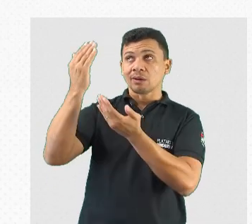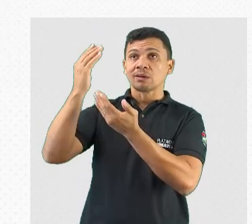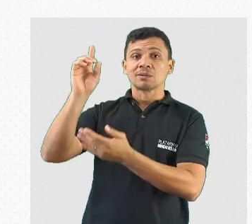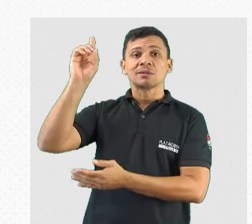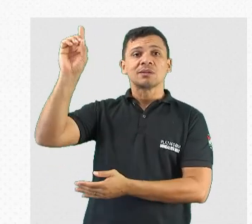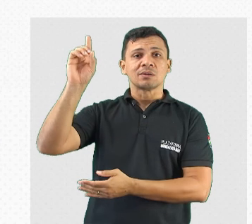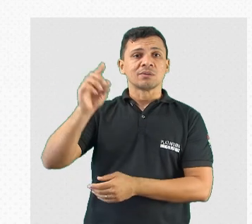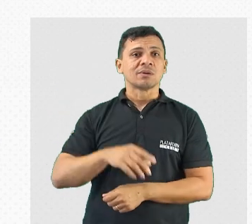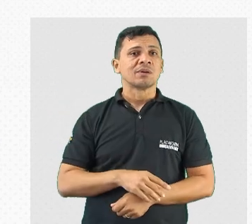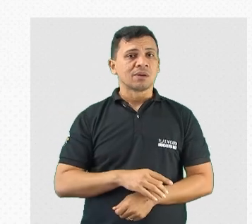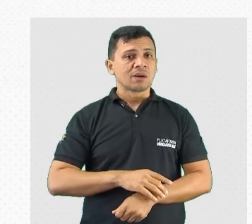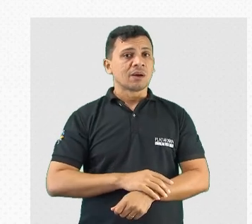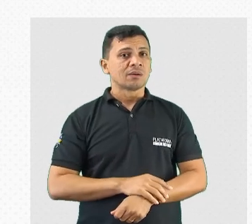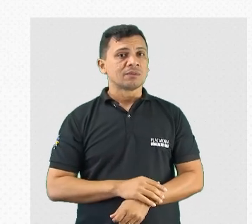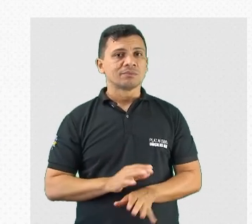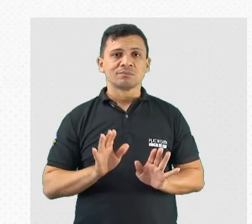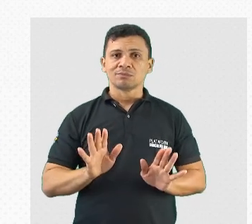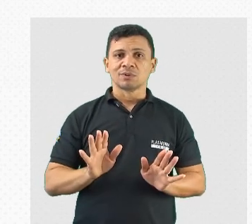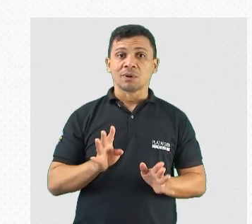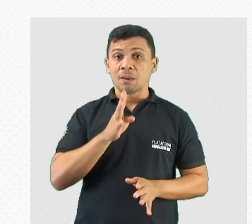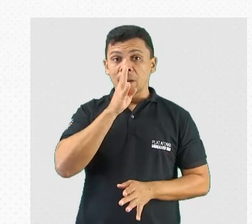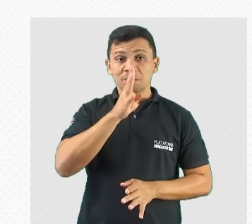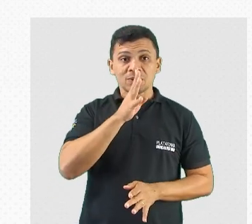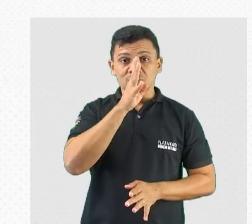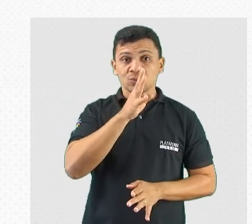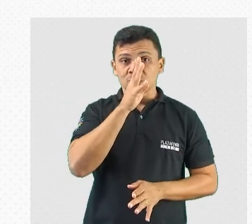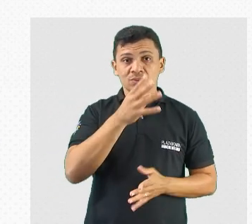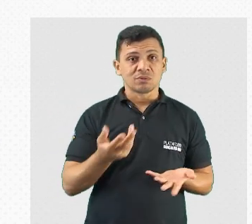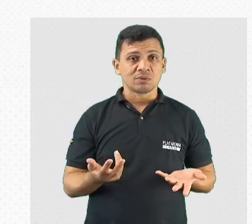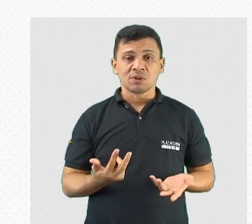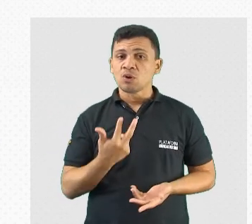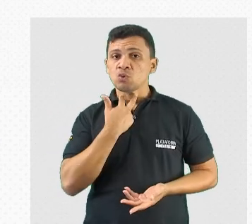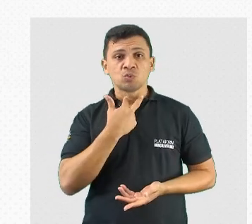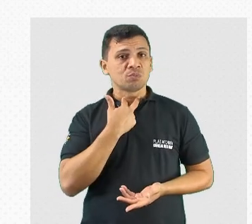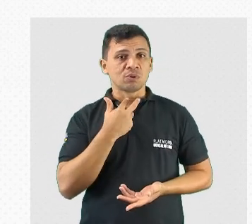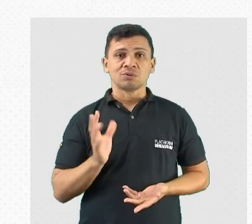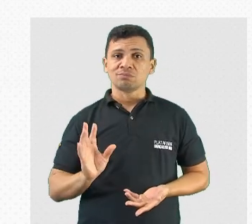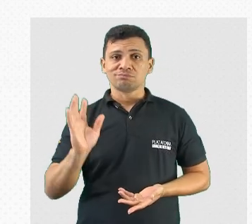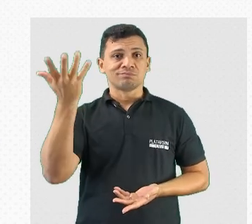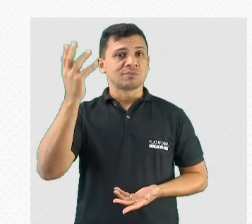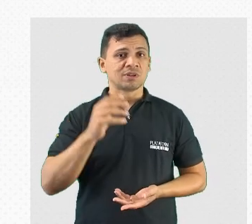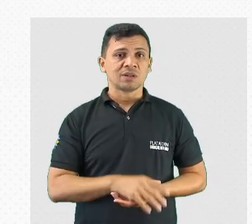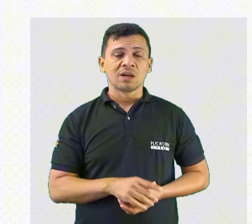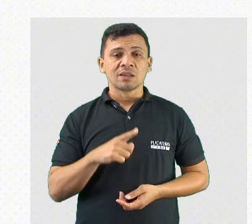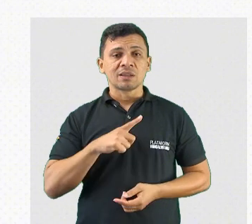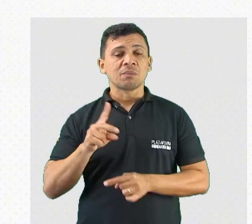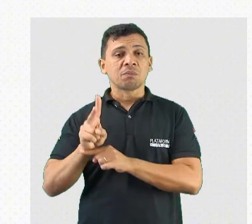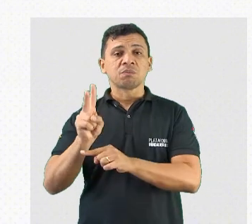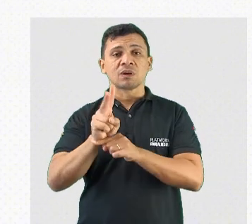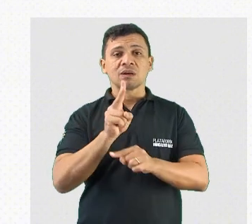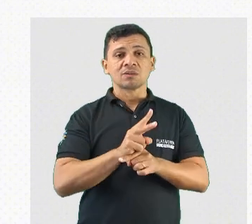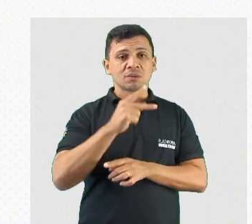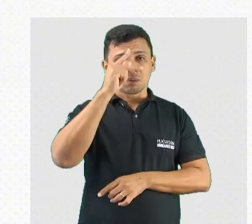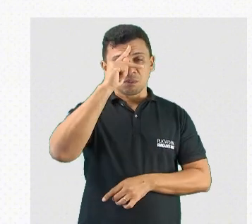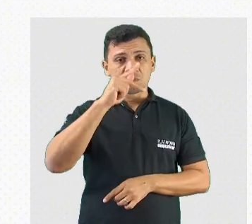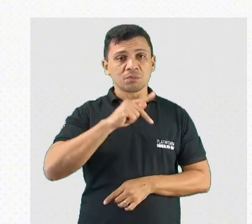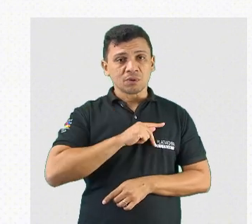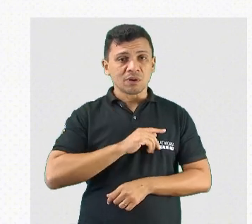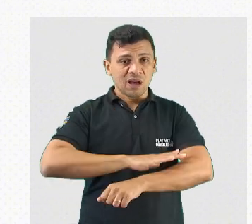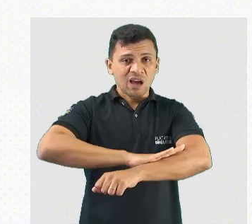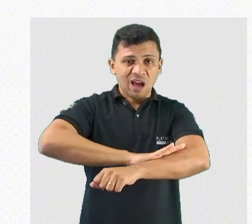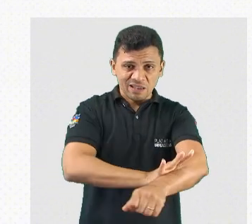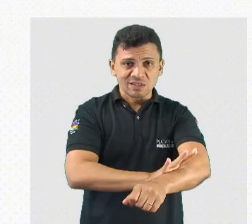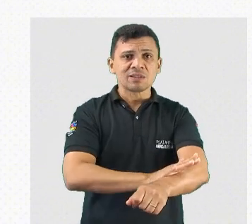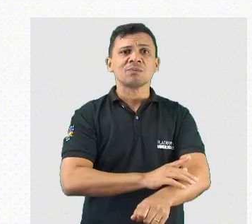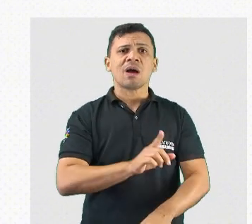país. O racismo, graças a Deus, é um absurdo, né? A gente não devia acontecer, mas uma questão de autopreservação, racismo criminalizado. Mesmo assim, os